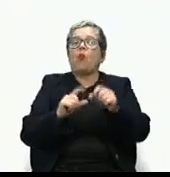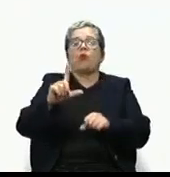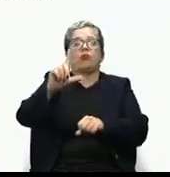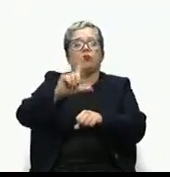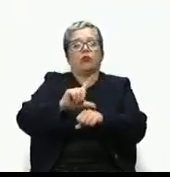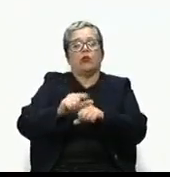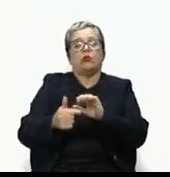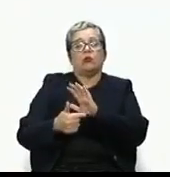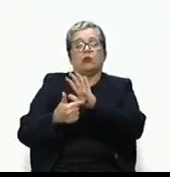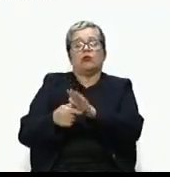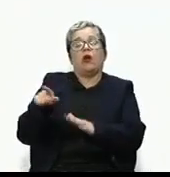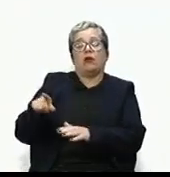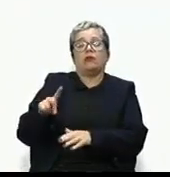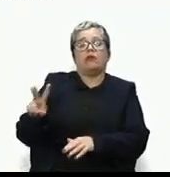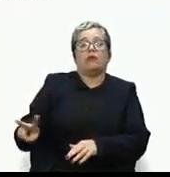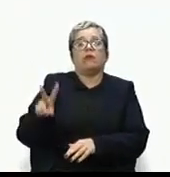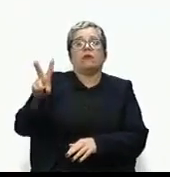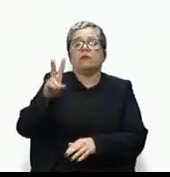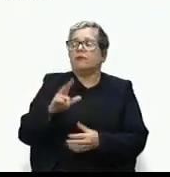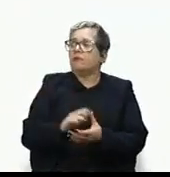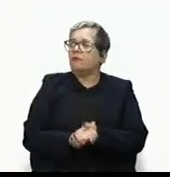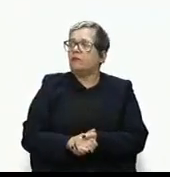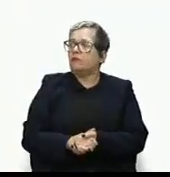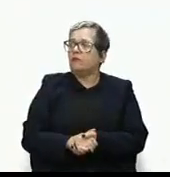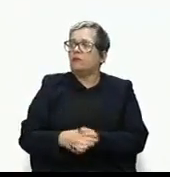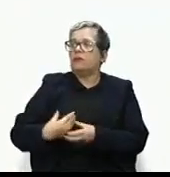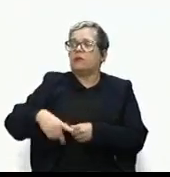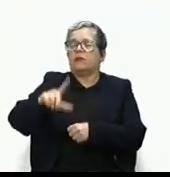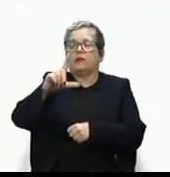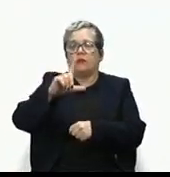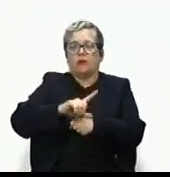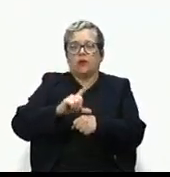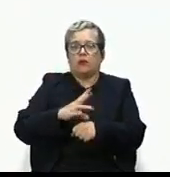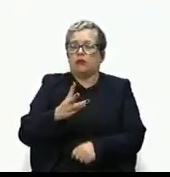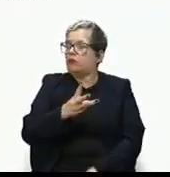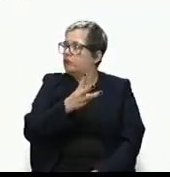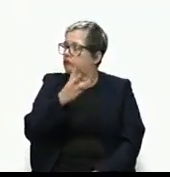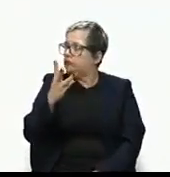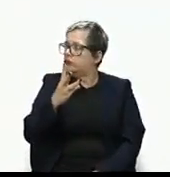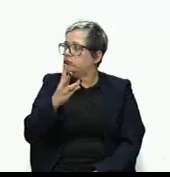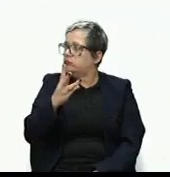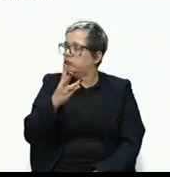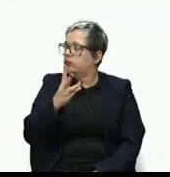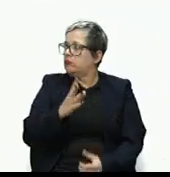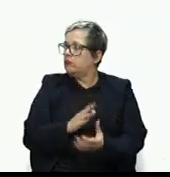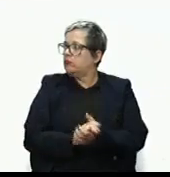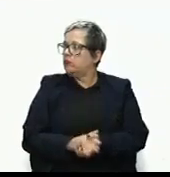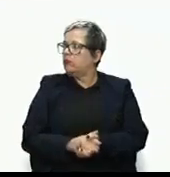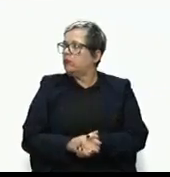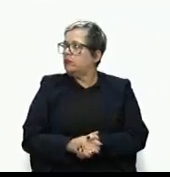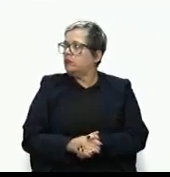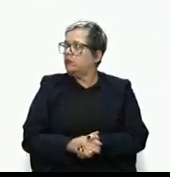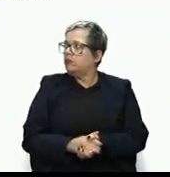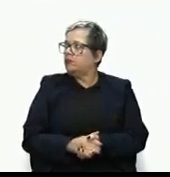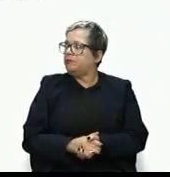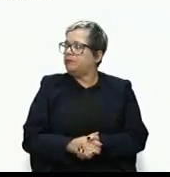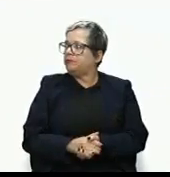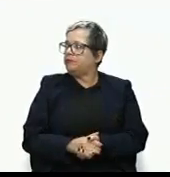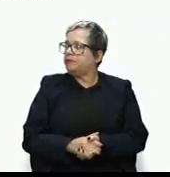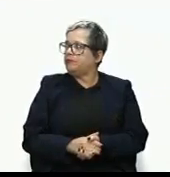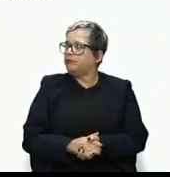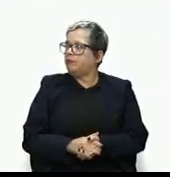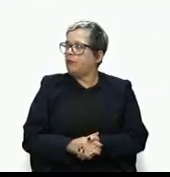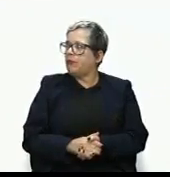que apresentou o maior faturamento? A loja 3. Então, nós temos que